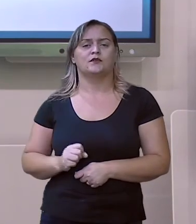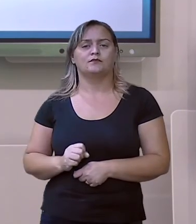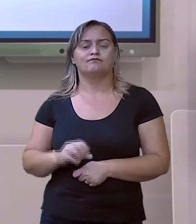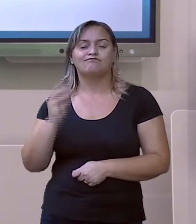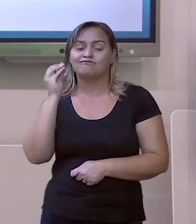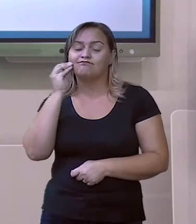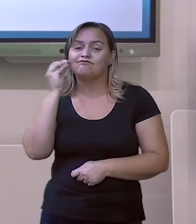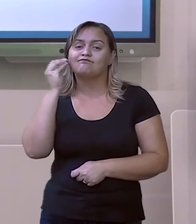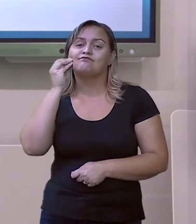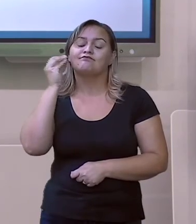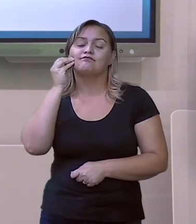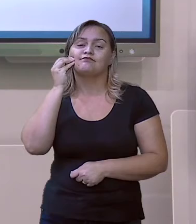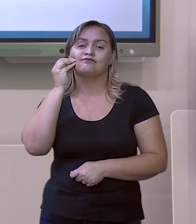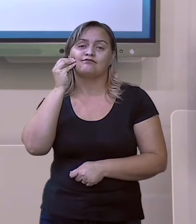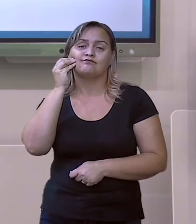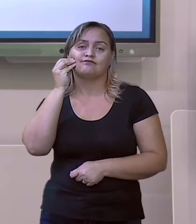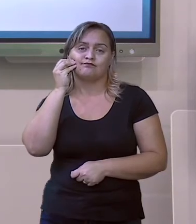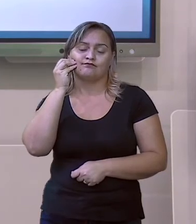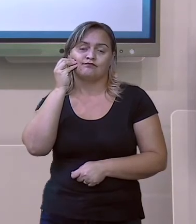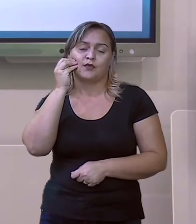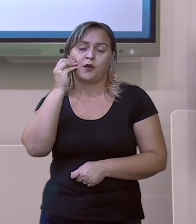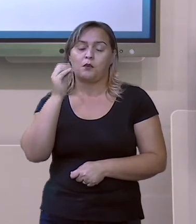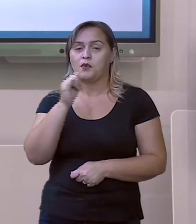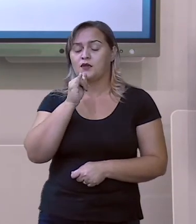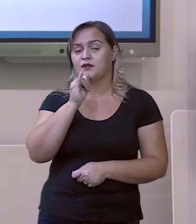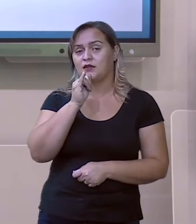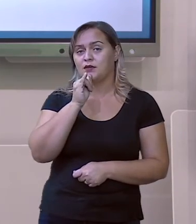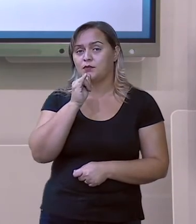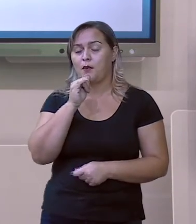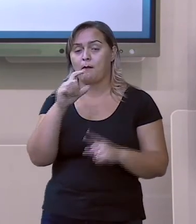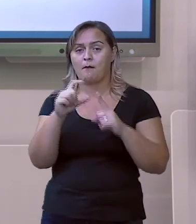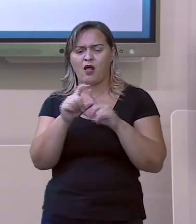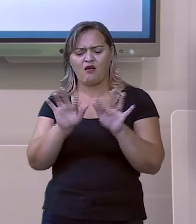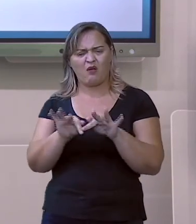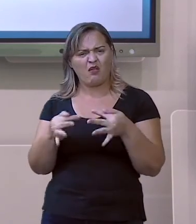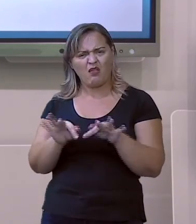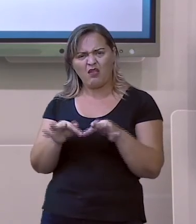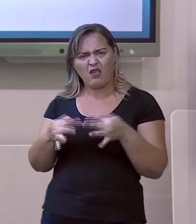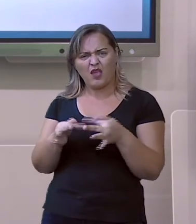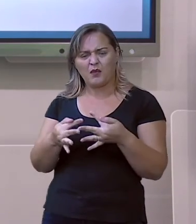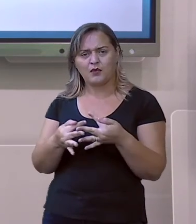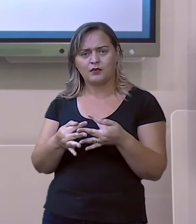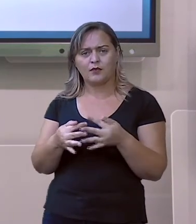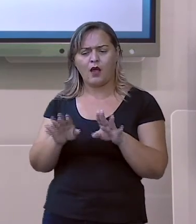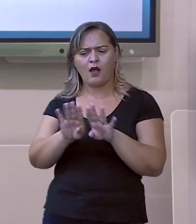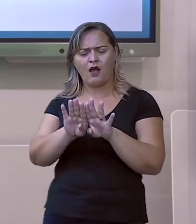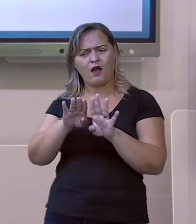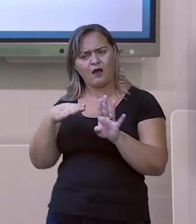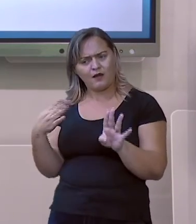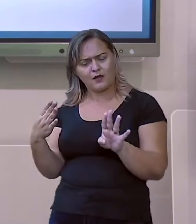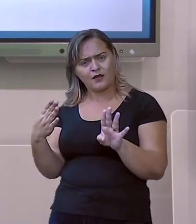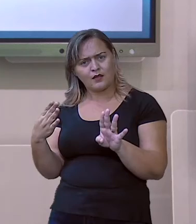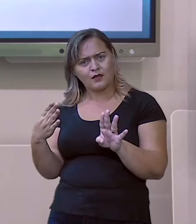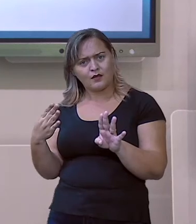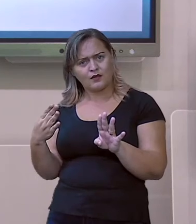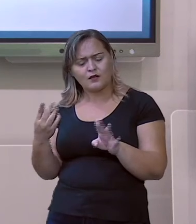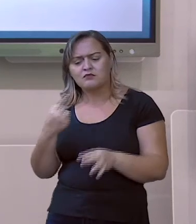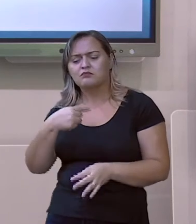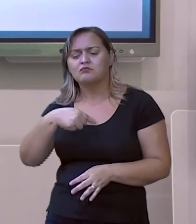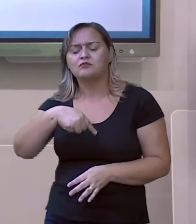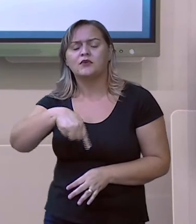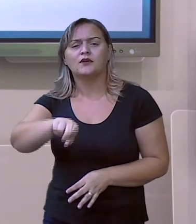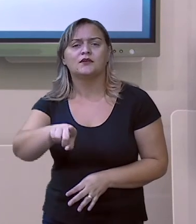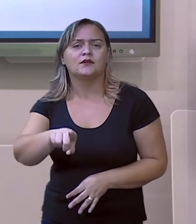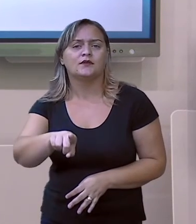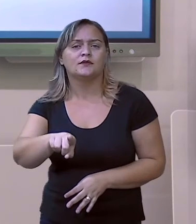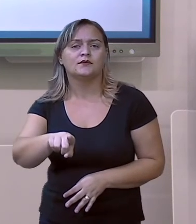lugar, pratique palavras simples como abrir, sair, ir. e tente fazer a criança imitar todas as vezes